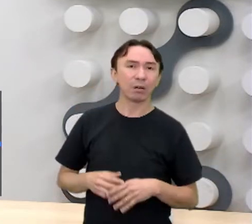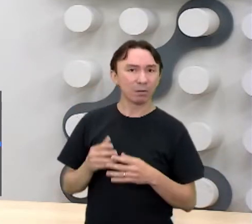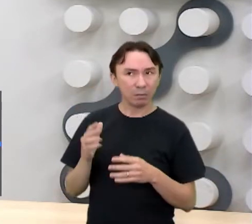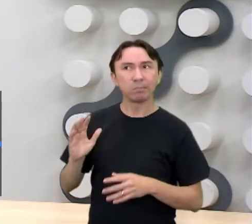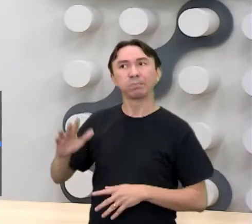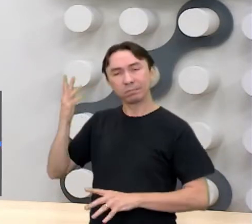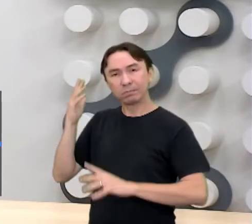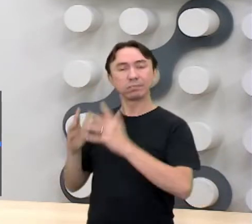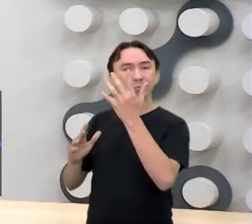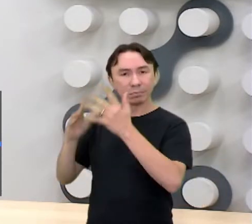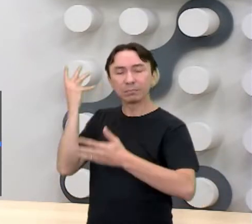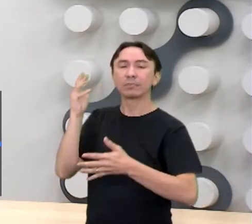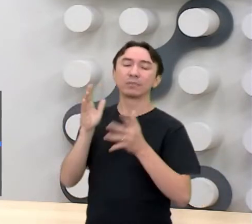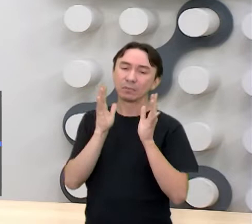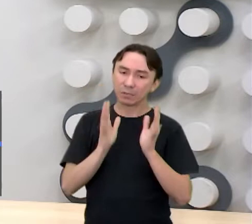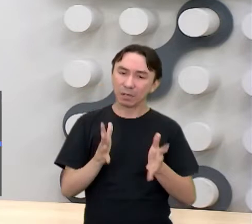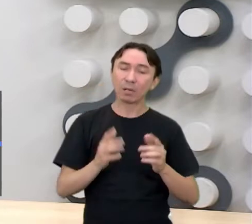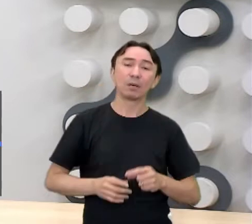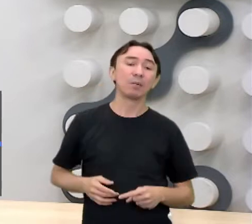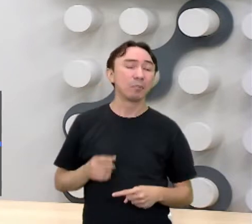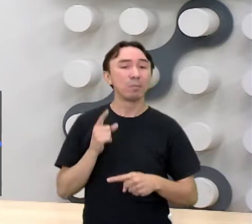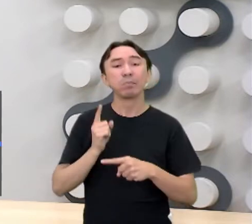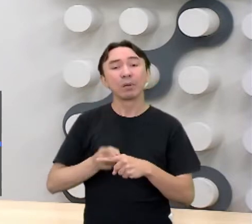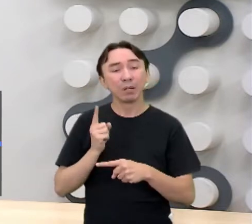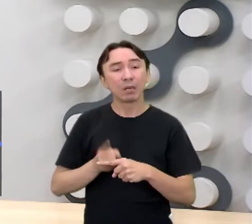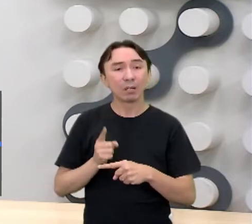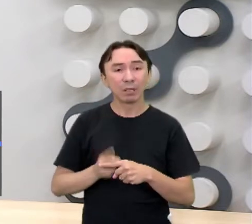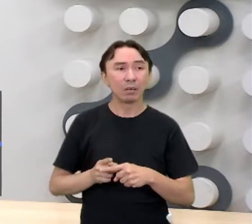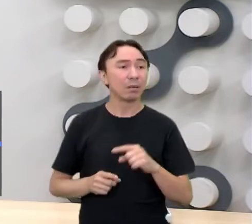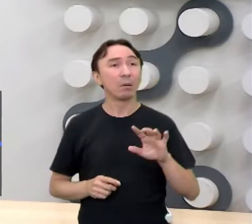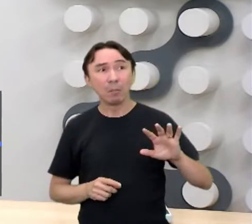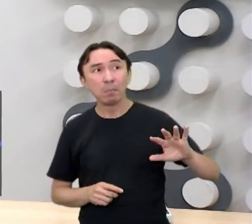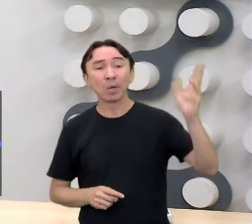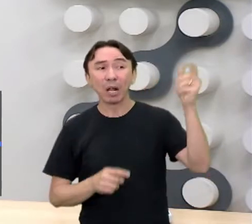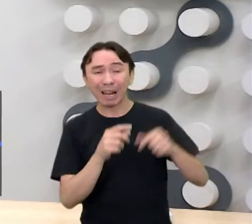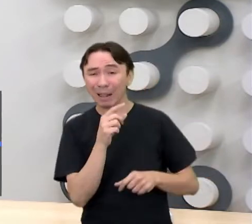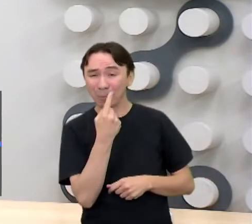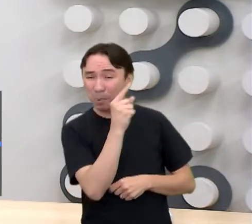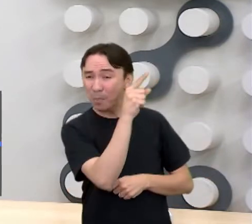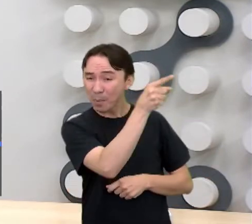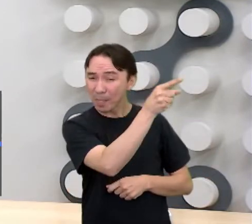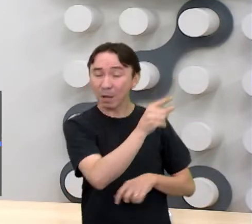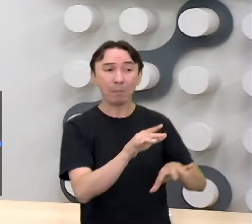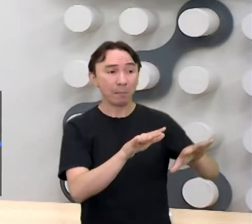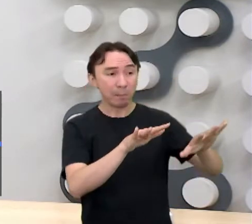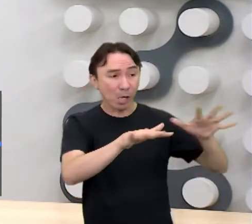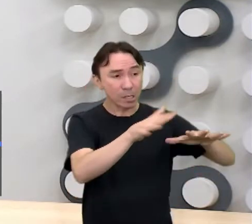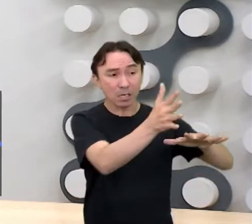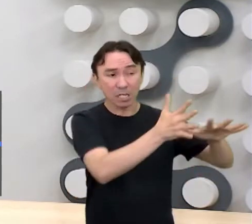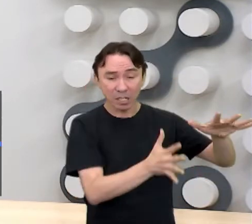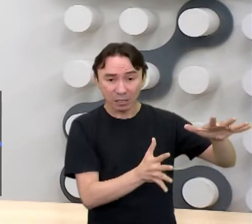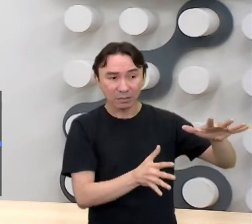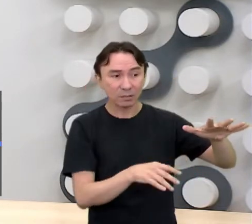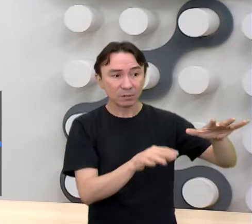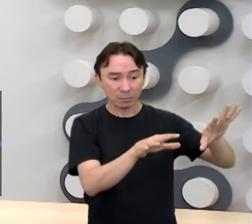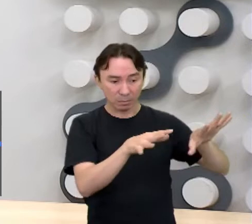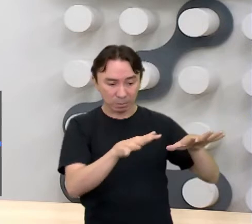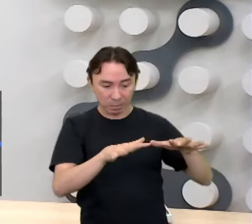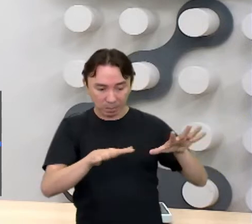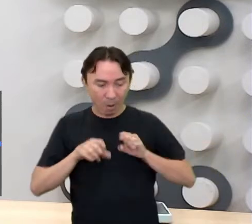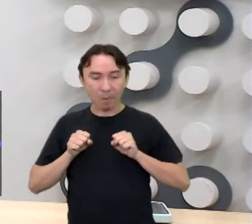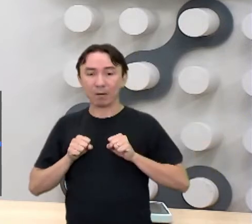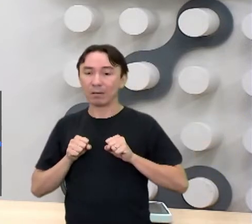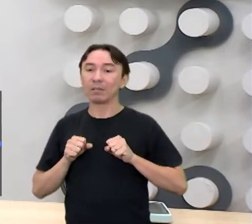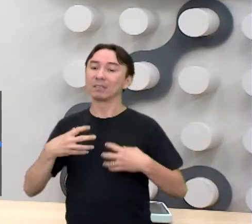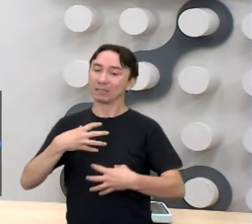isso aí, né, por causa de reflexos, né, de outras regiões aí onde se localiza o hipocentro. Lembrando que o hipocentro